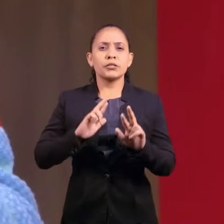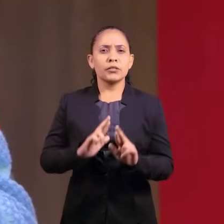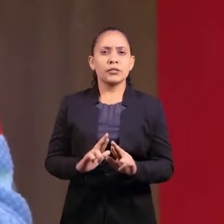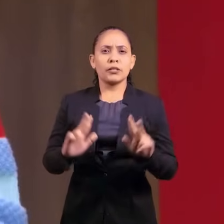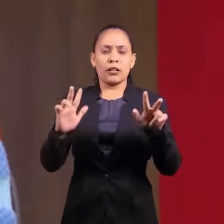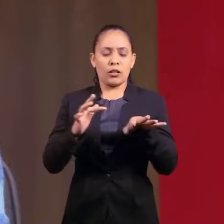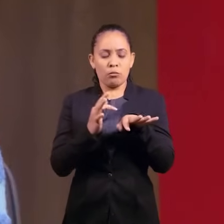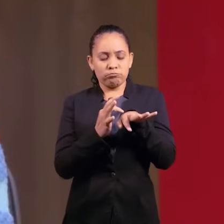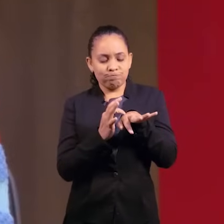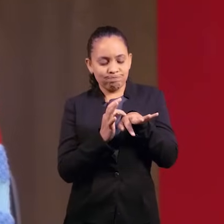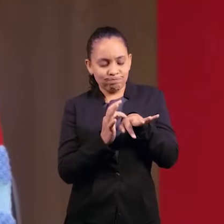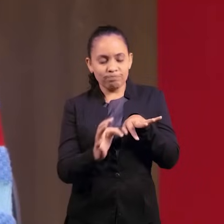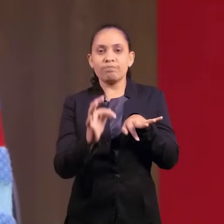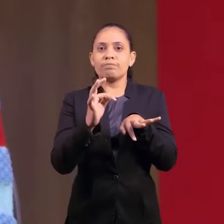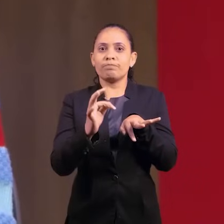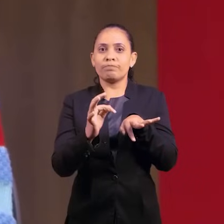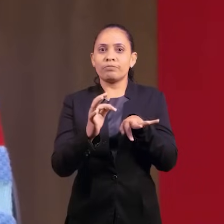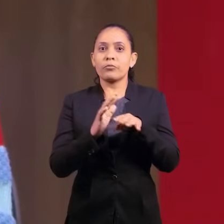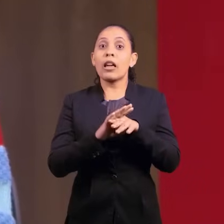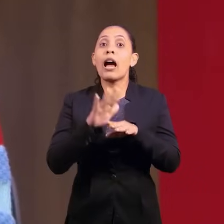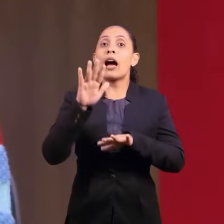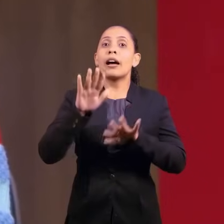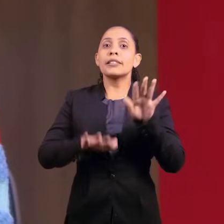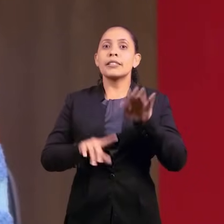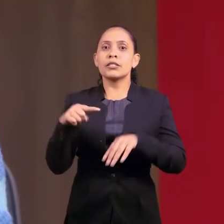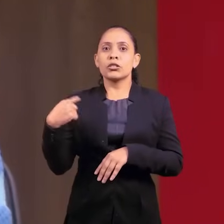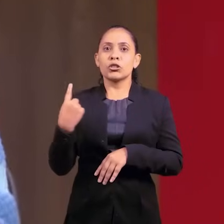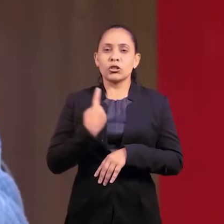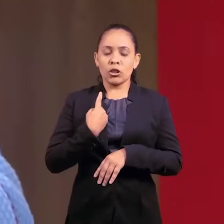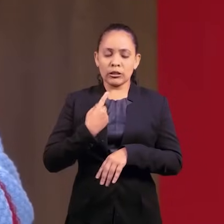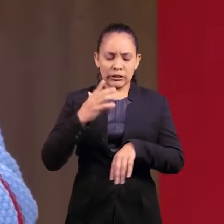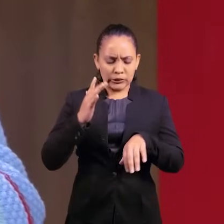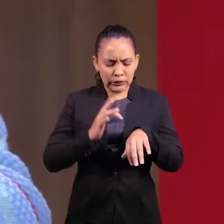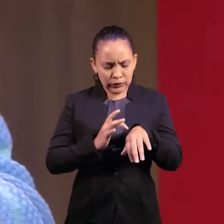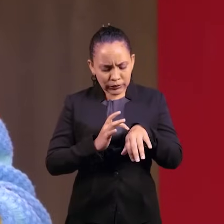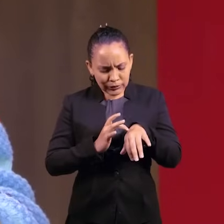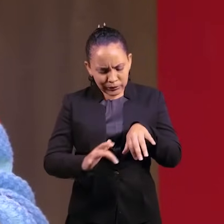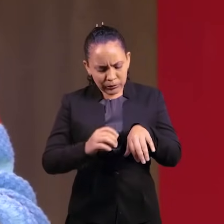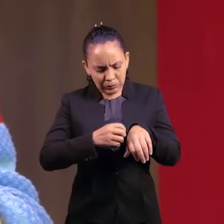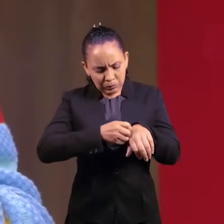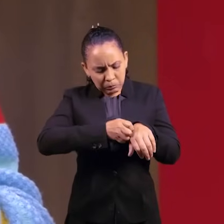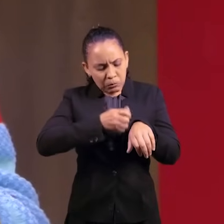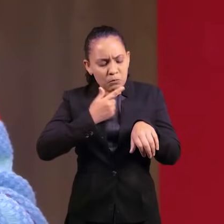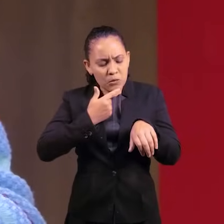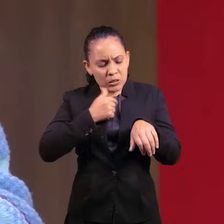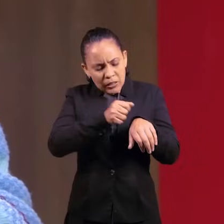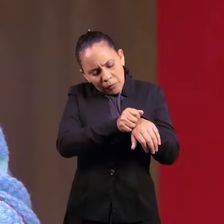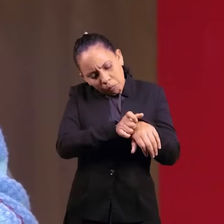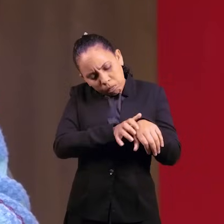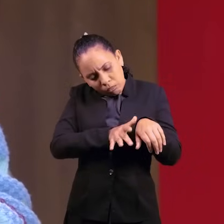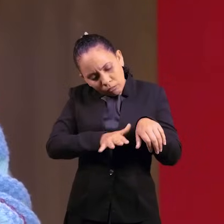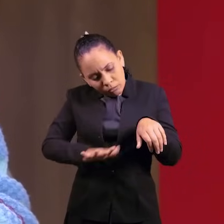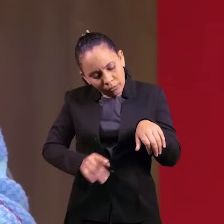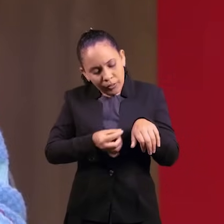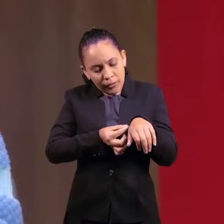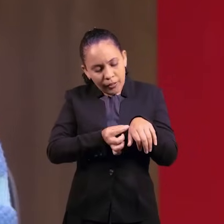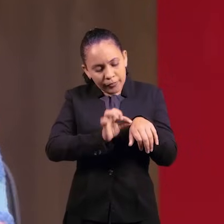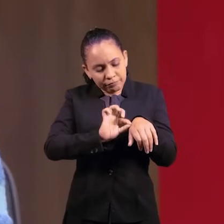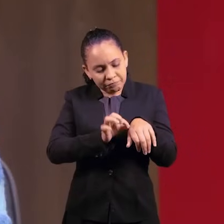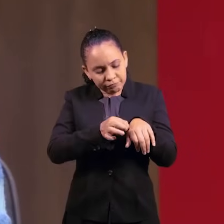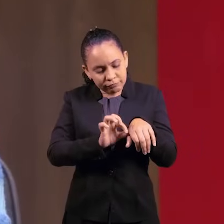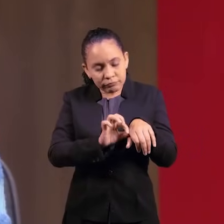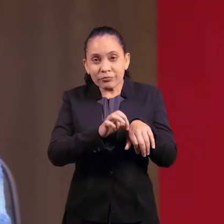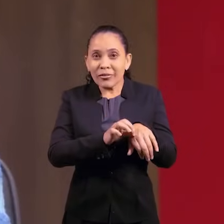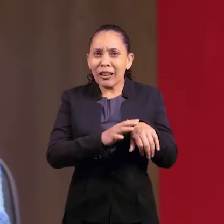uma linha. E às vezes nós nos machucamos, a nossa pele é rasgada ali, existe ali uma ferida